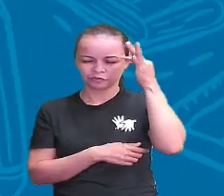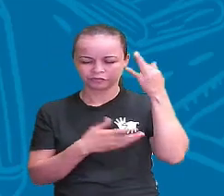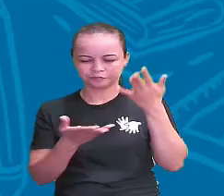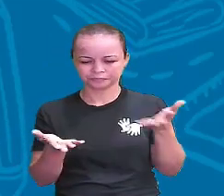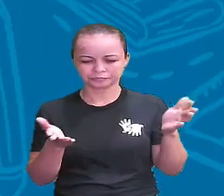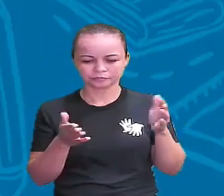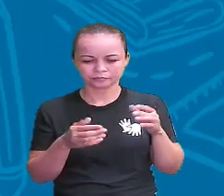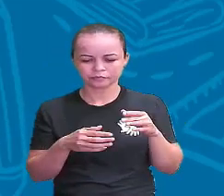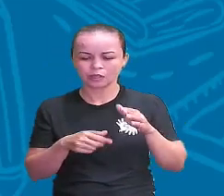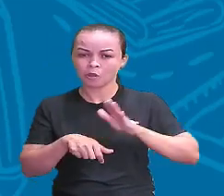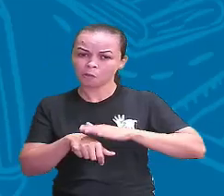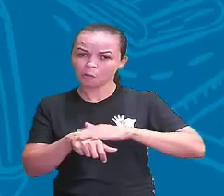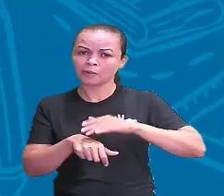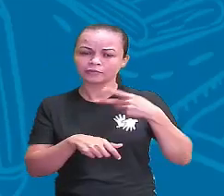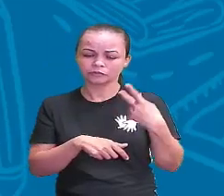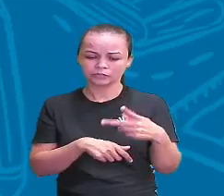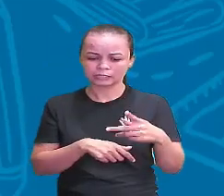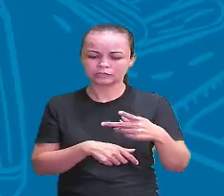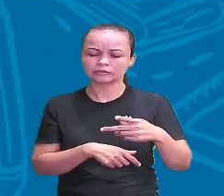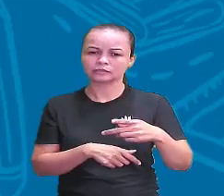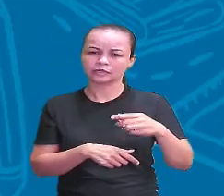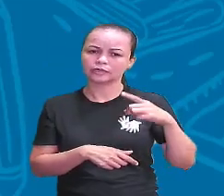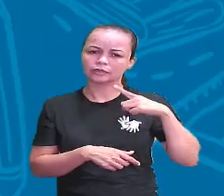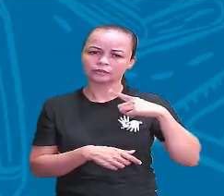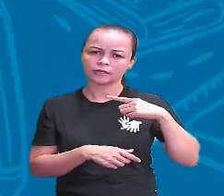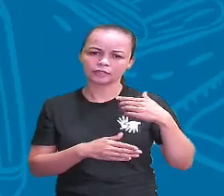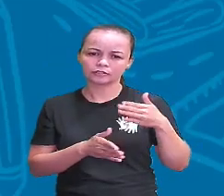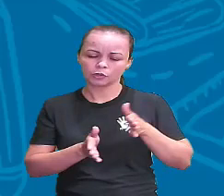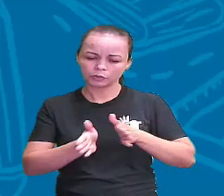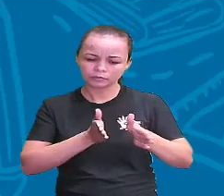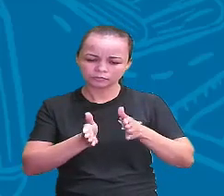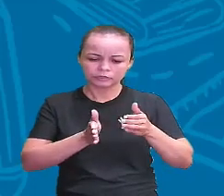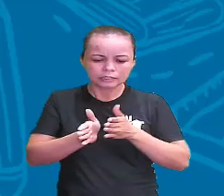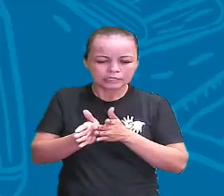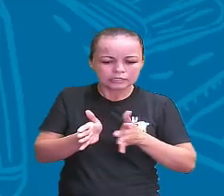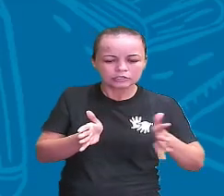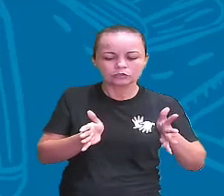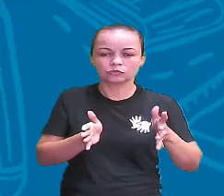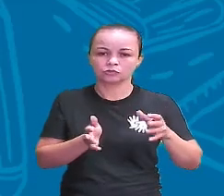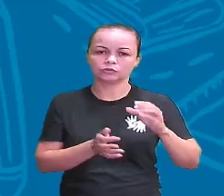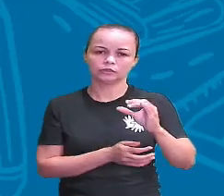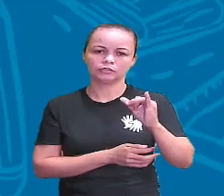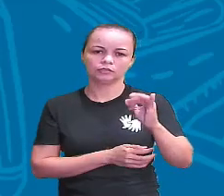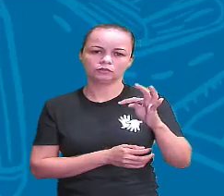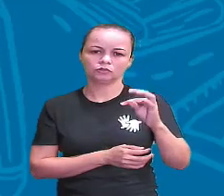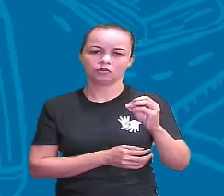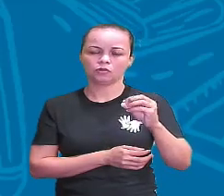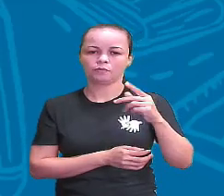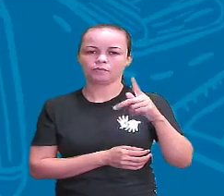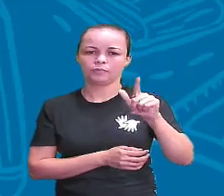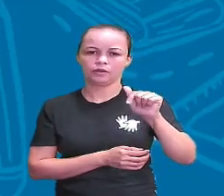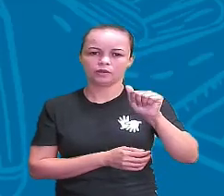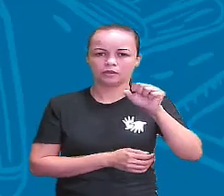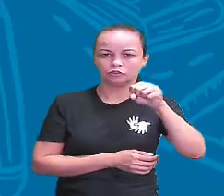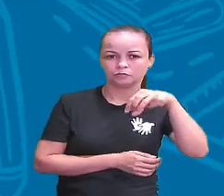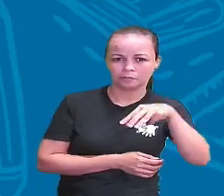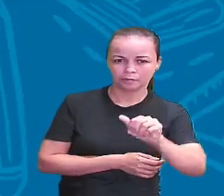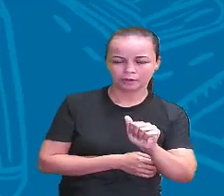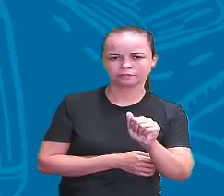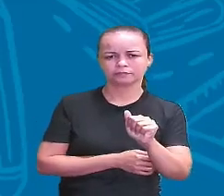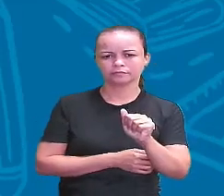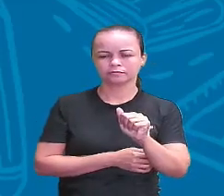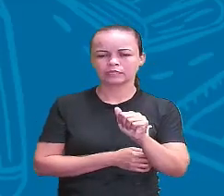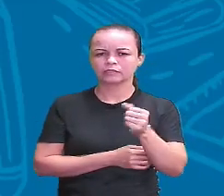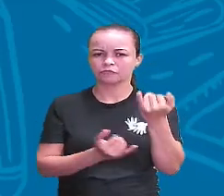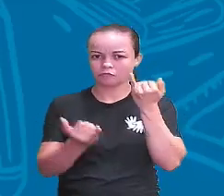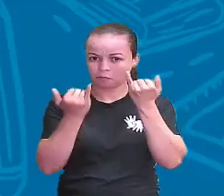existe dessas fases que tem seu início no citossol, no citoplasma. Guarda essa informação, que você vai ver que tem